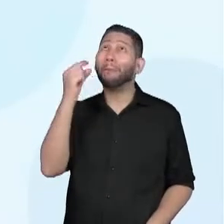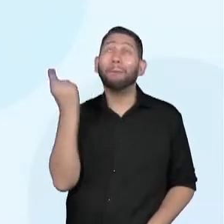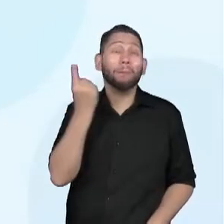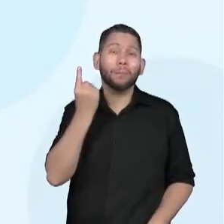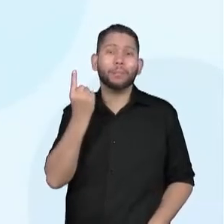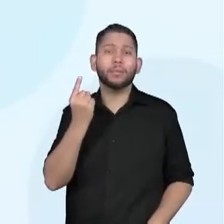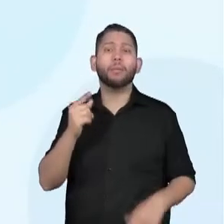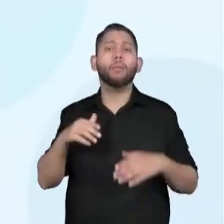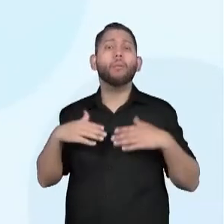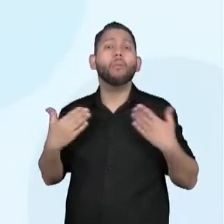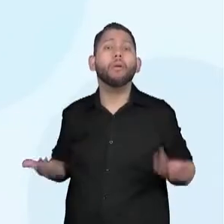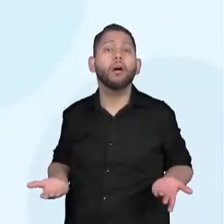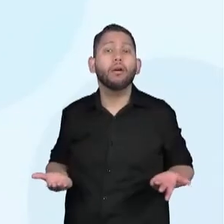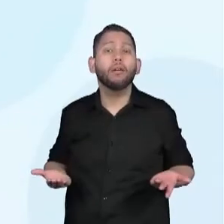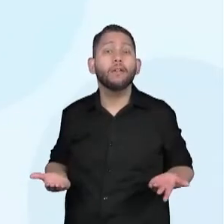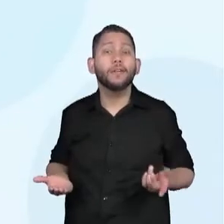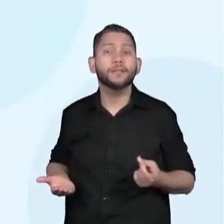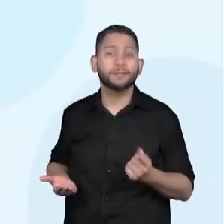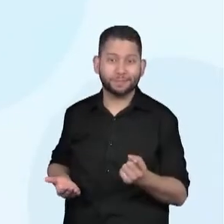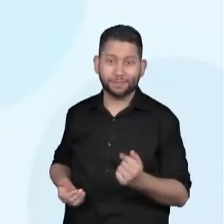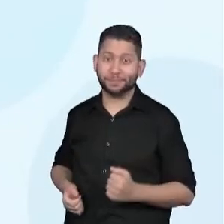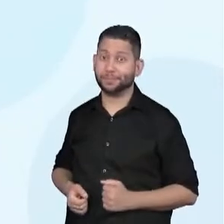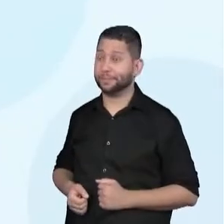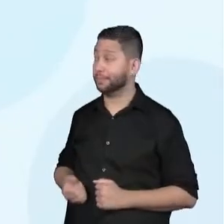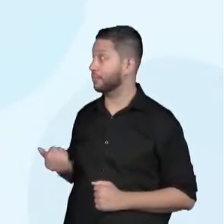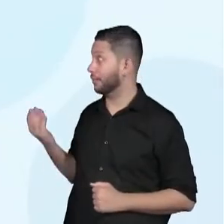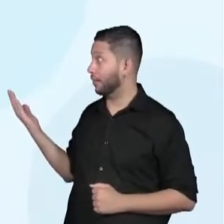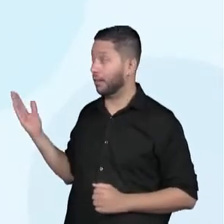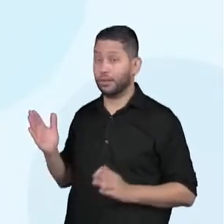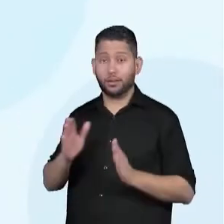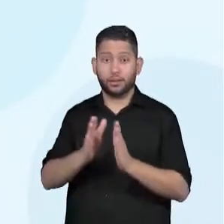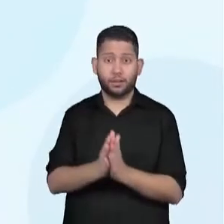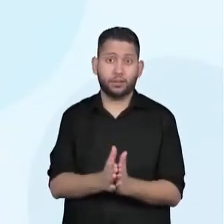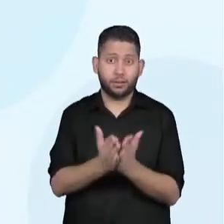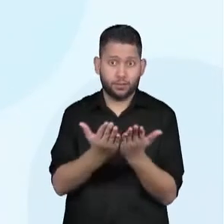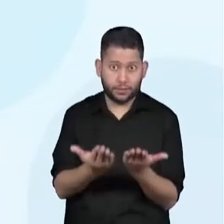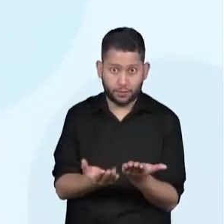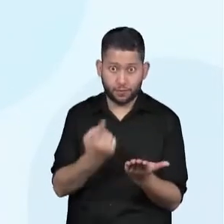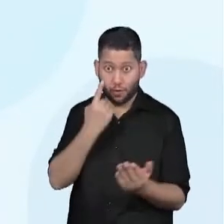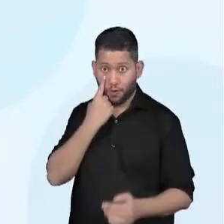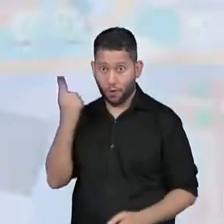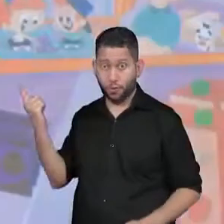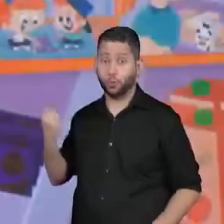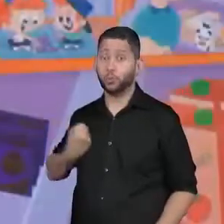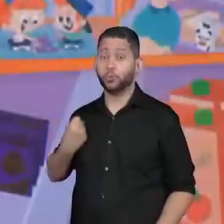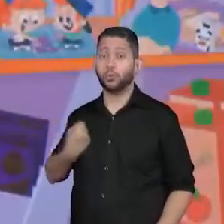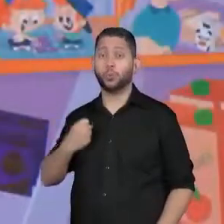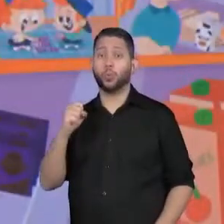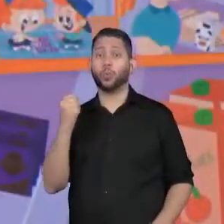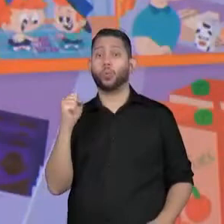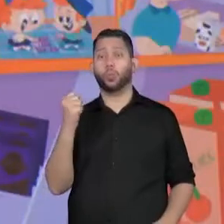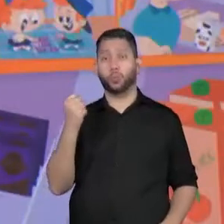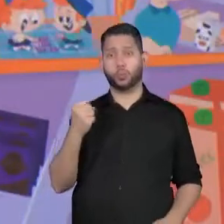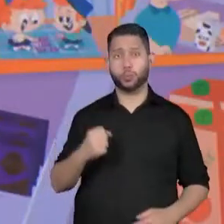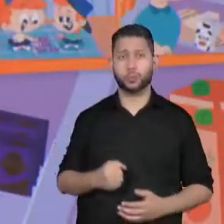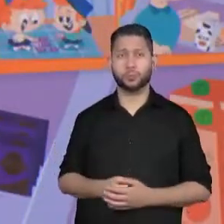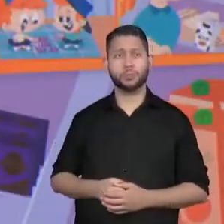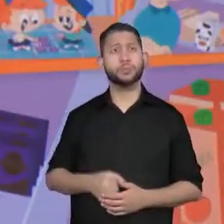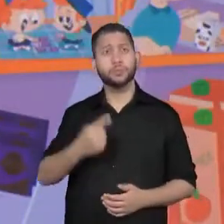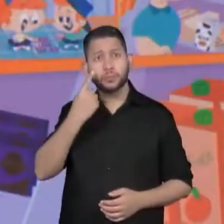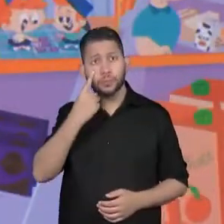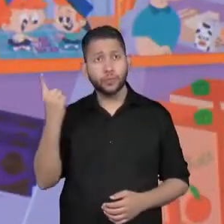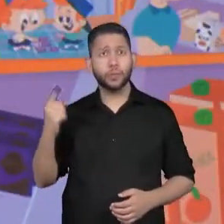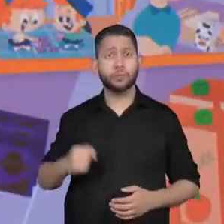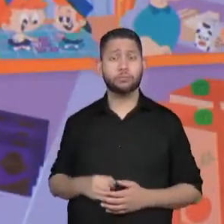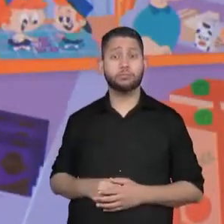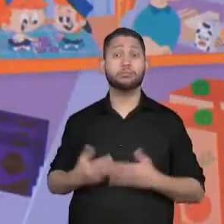sua comida favorita? E aqui a página do livro para vocês, ó. Unit 8, lá na unidade 8, que tem o título